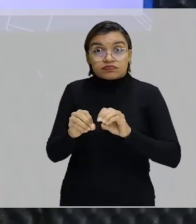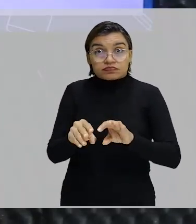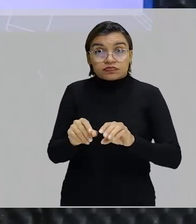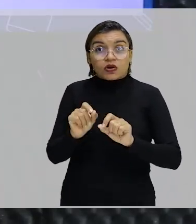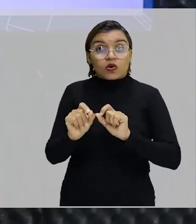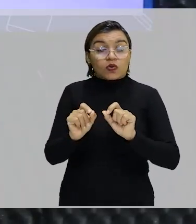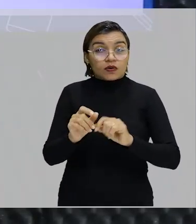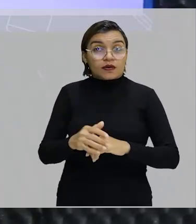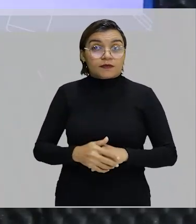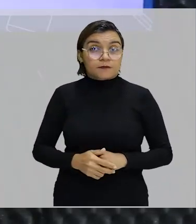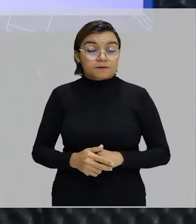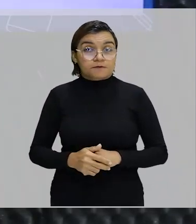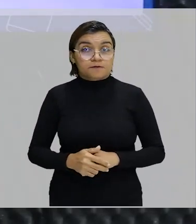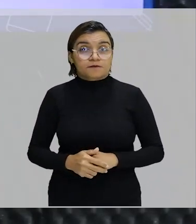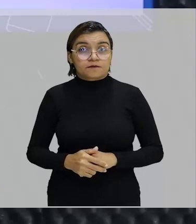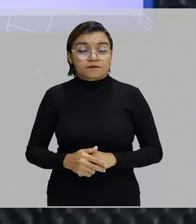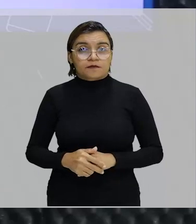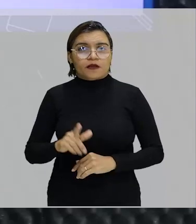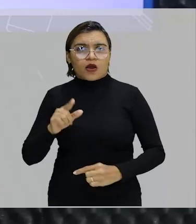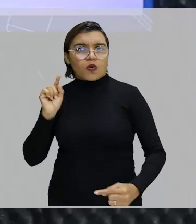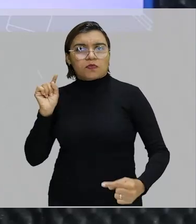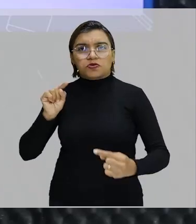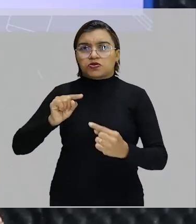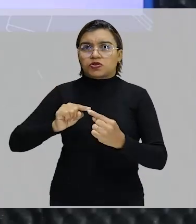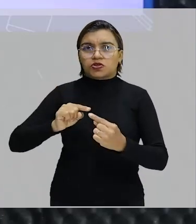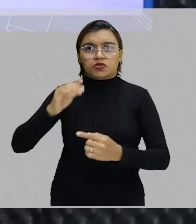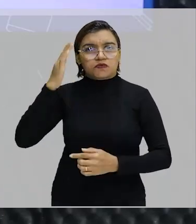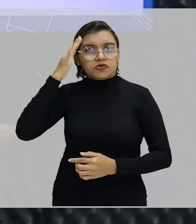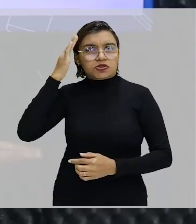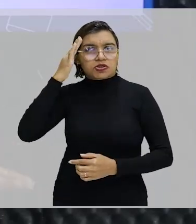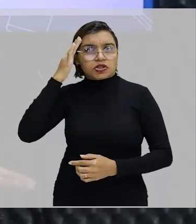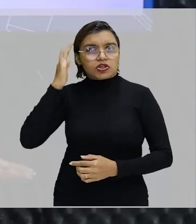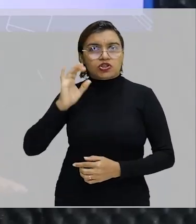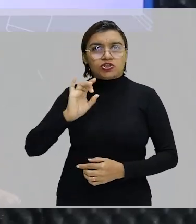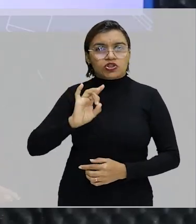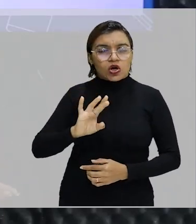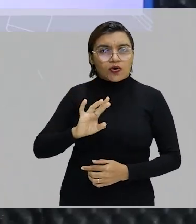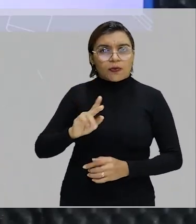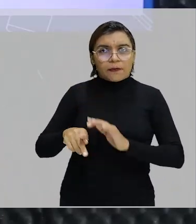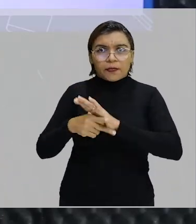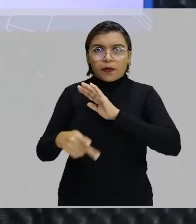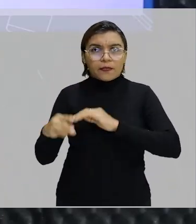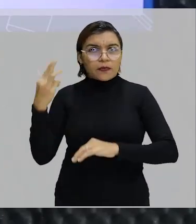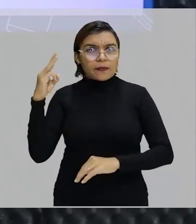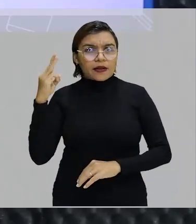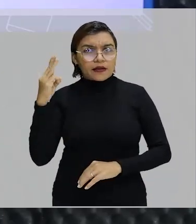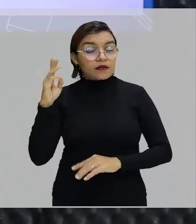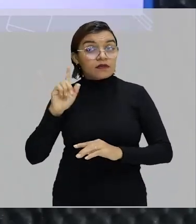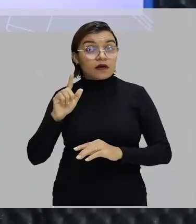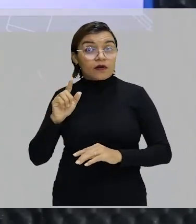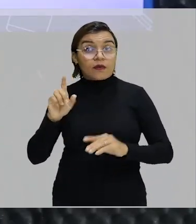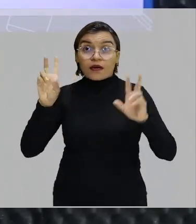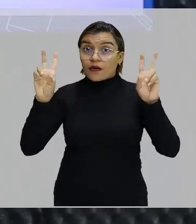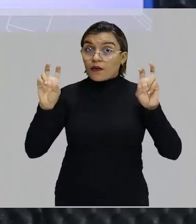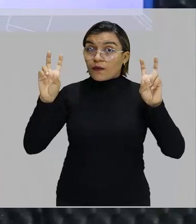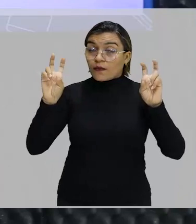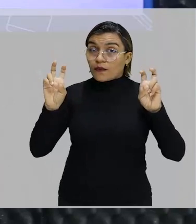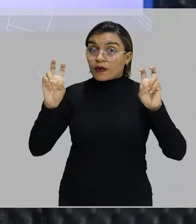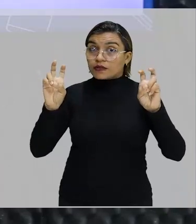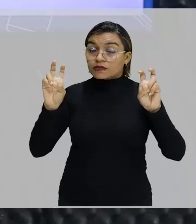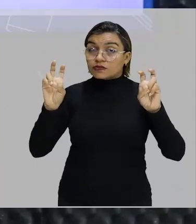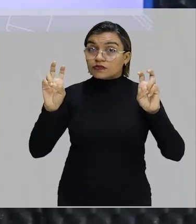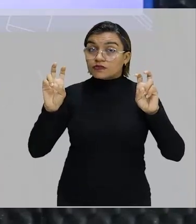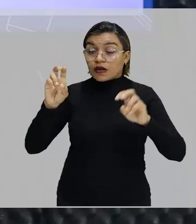é um objetivo de entendimento só para quem mora no Maranhão. É um assunto que se estuda